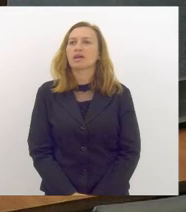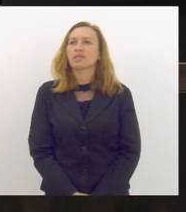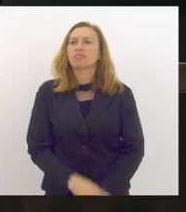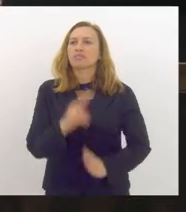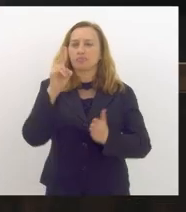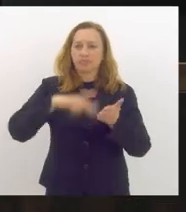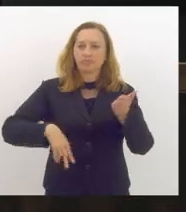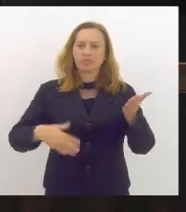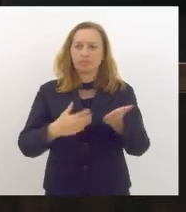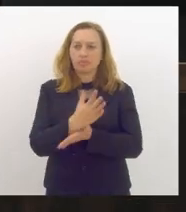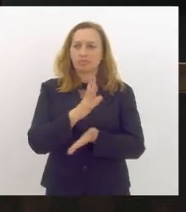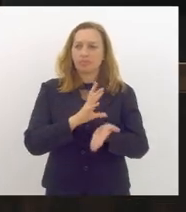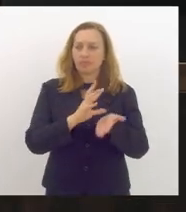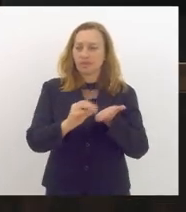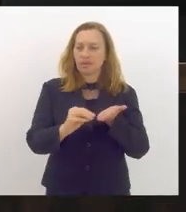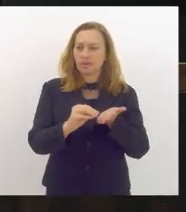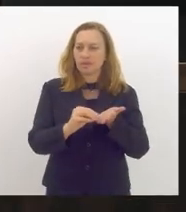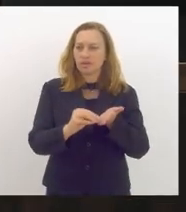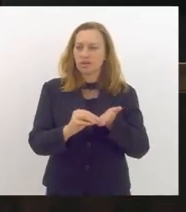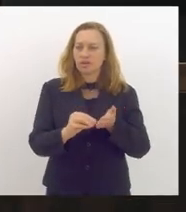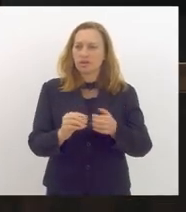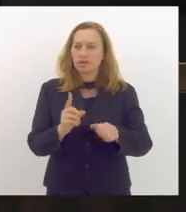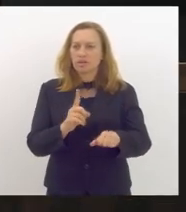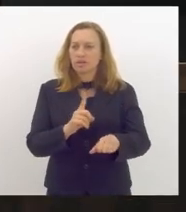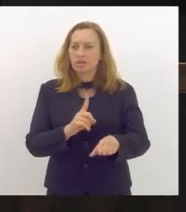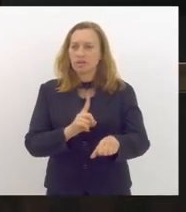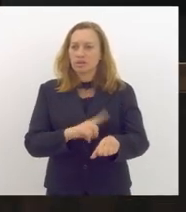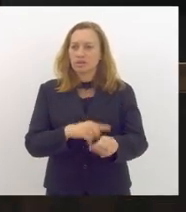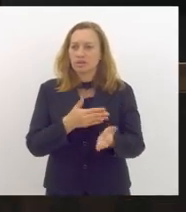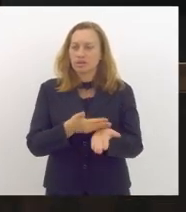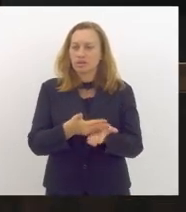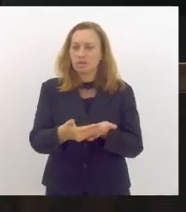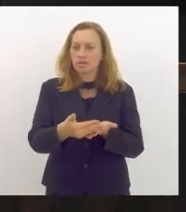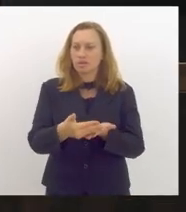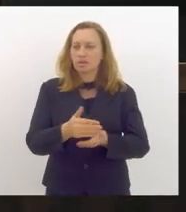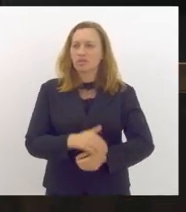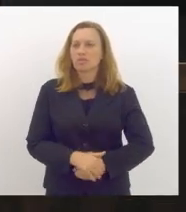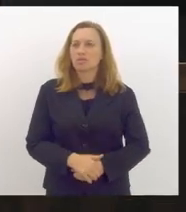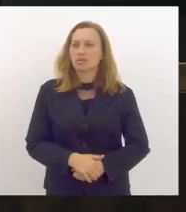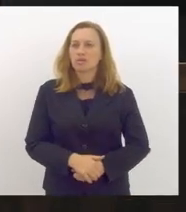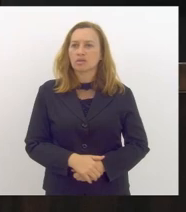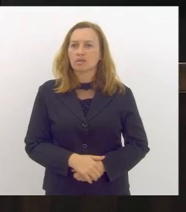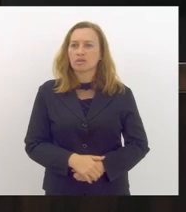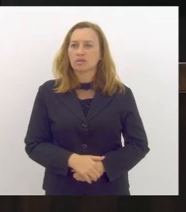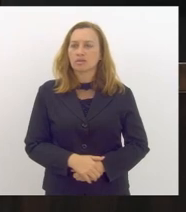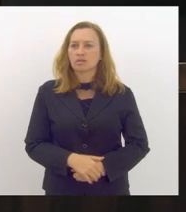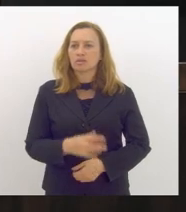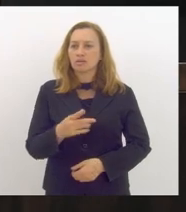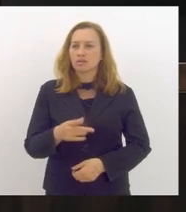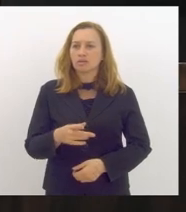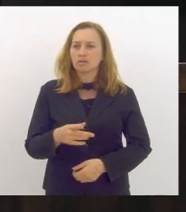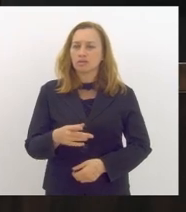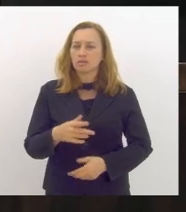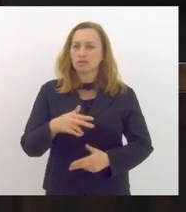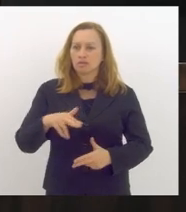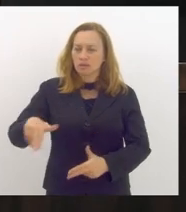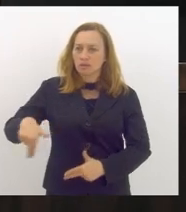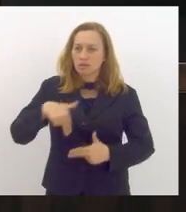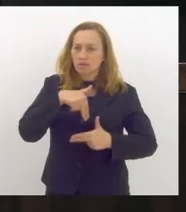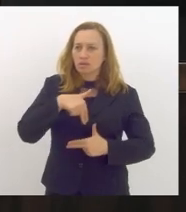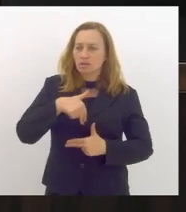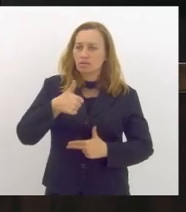o líder aprovada a ata passa-se ao expediente Inicial com a palavra o